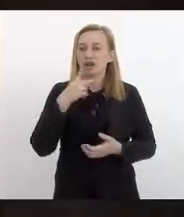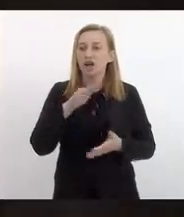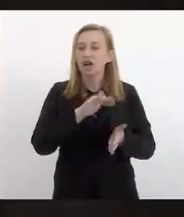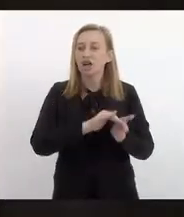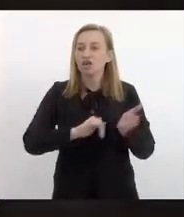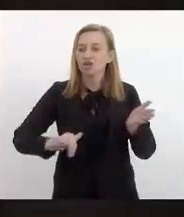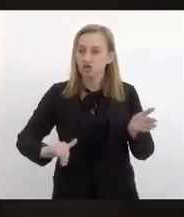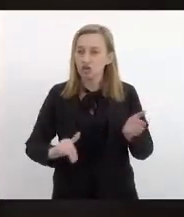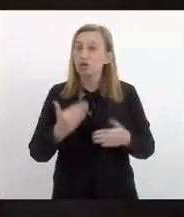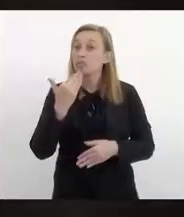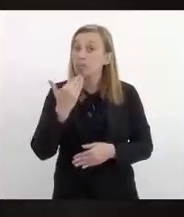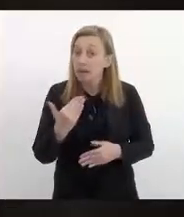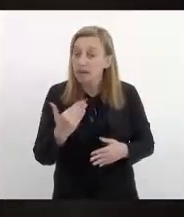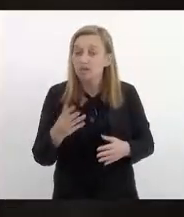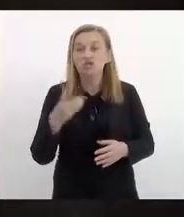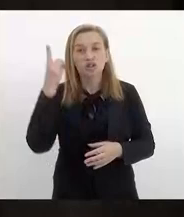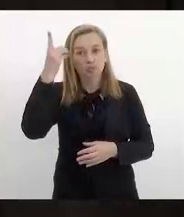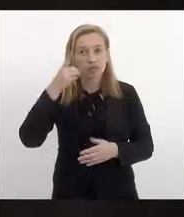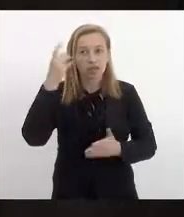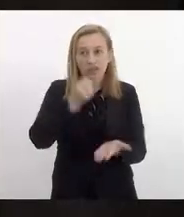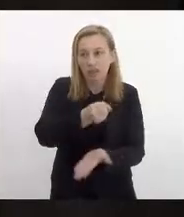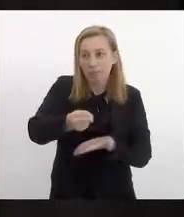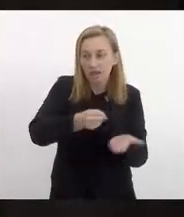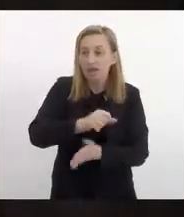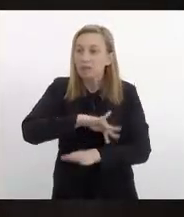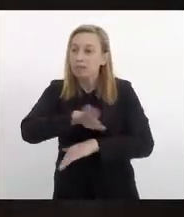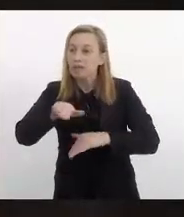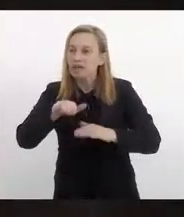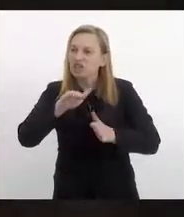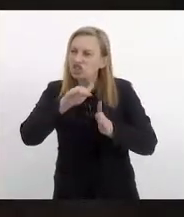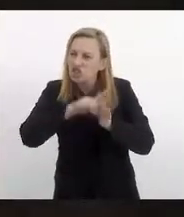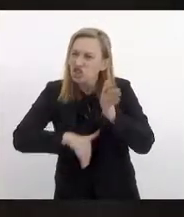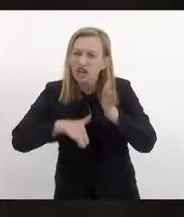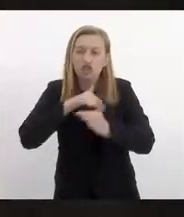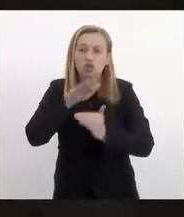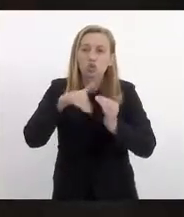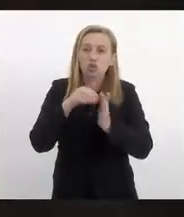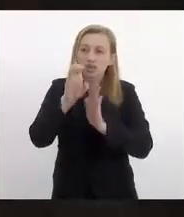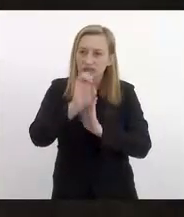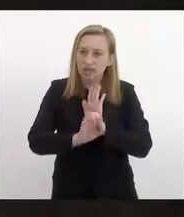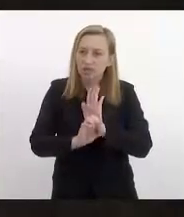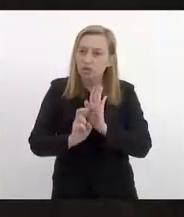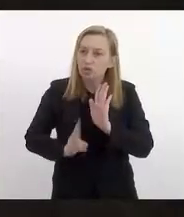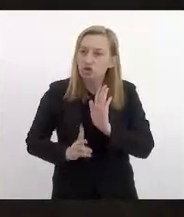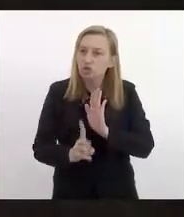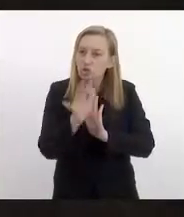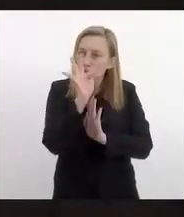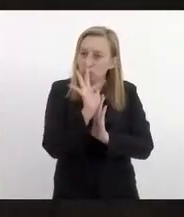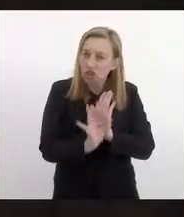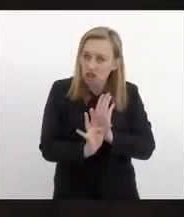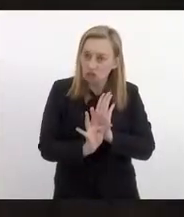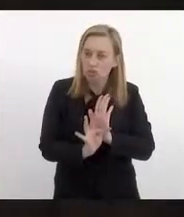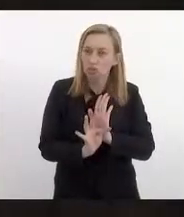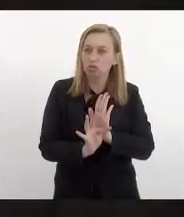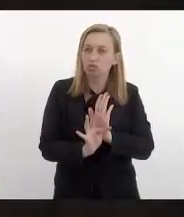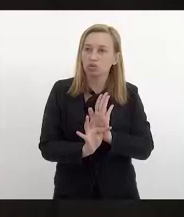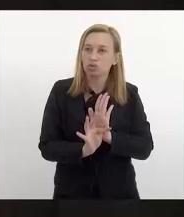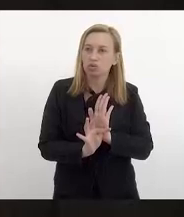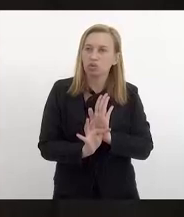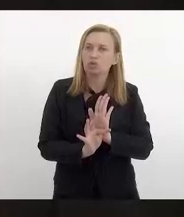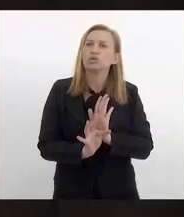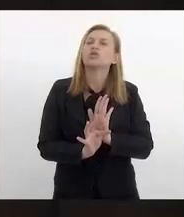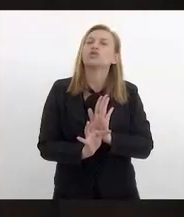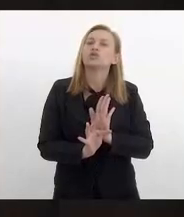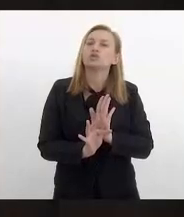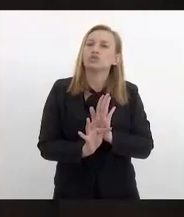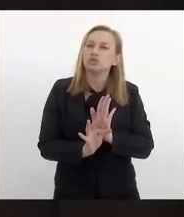retiro, peço aos deputados da base para retirar todas as emendas, mantendo o texto feito fruto do